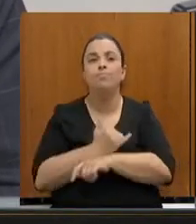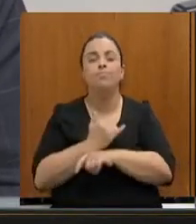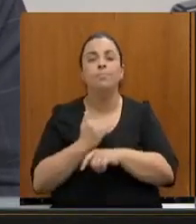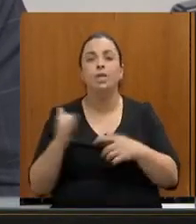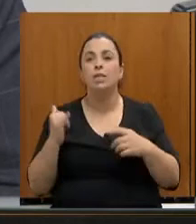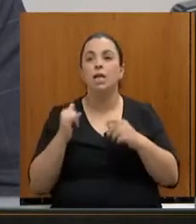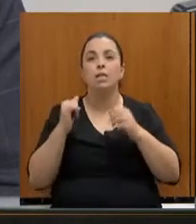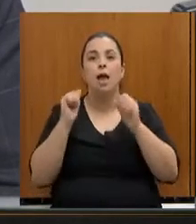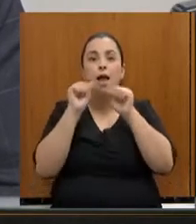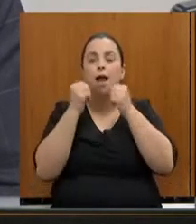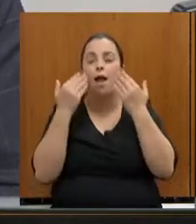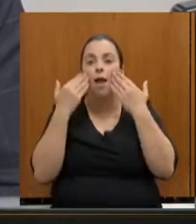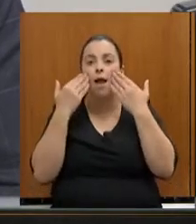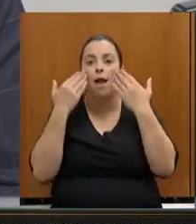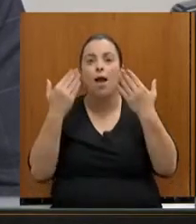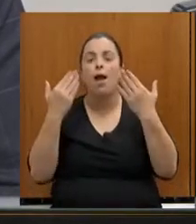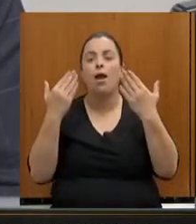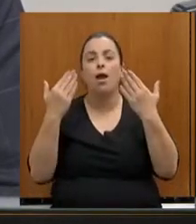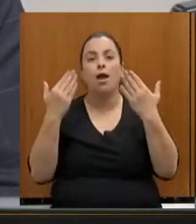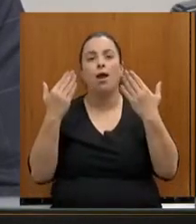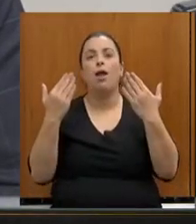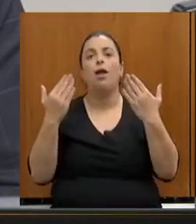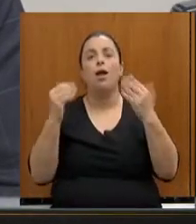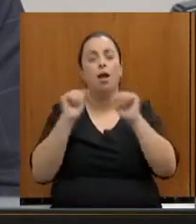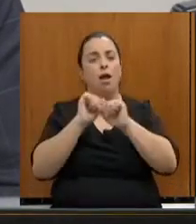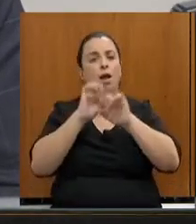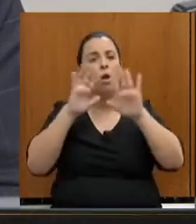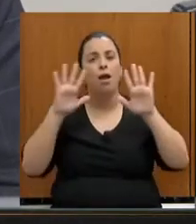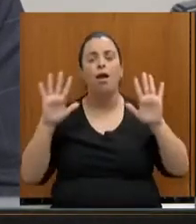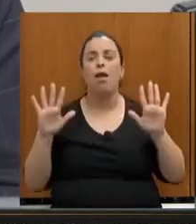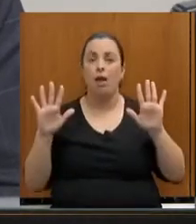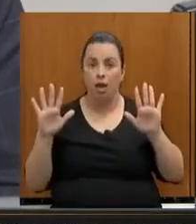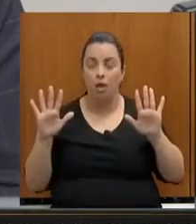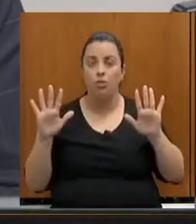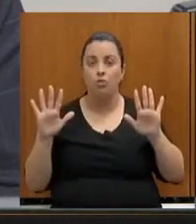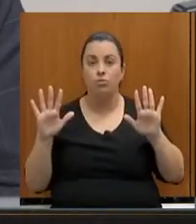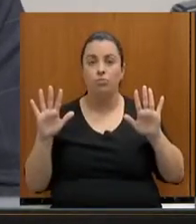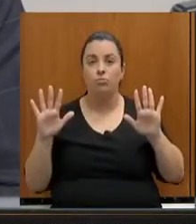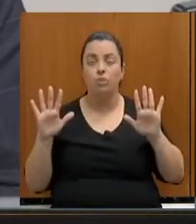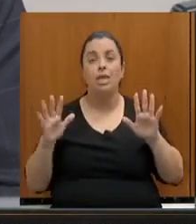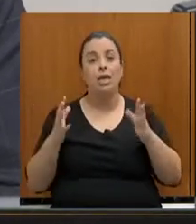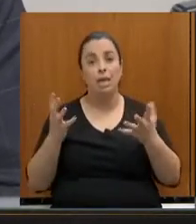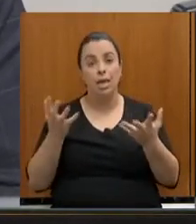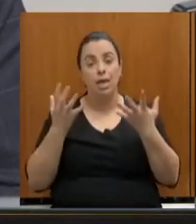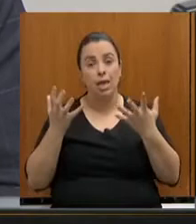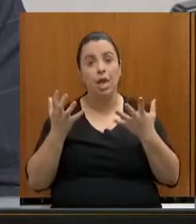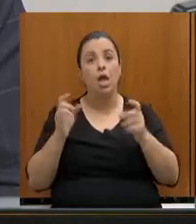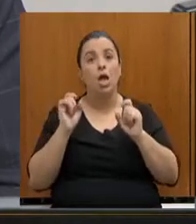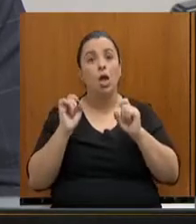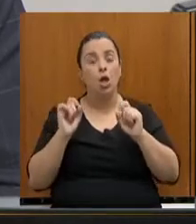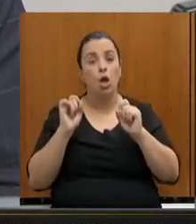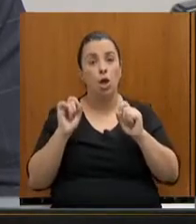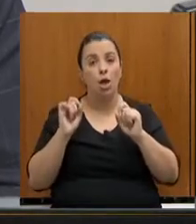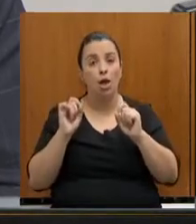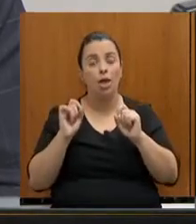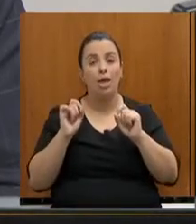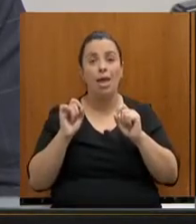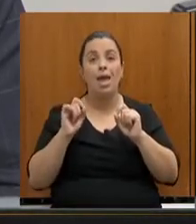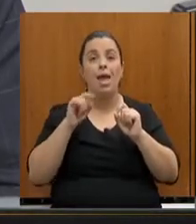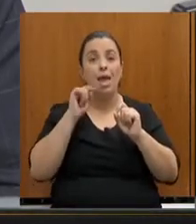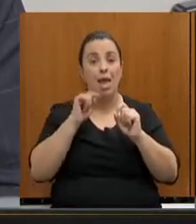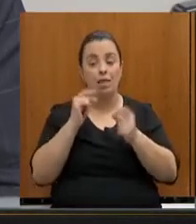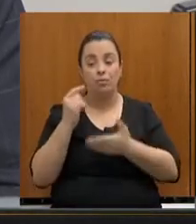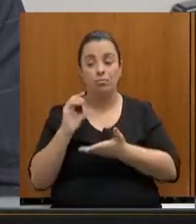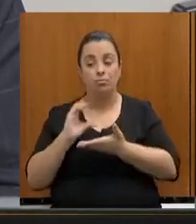e transparente de forma a resguardar que esse recurso caia